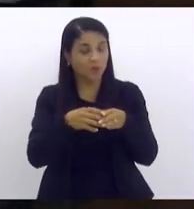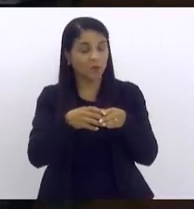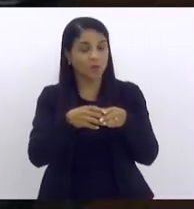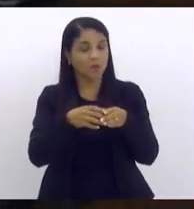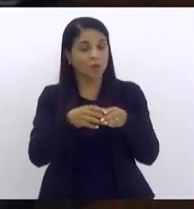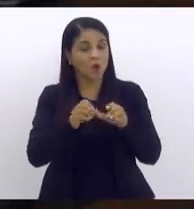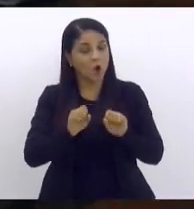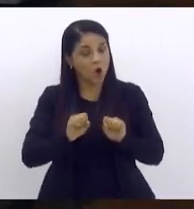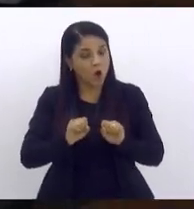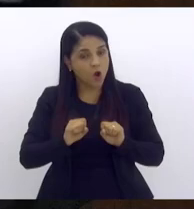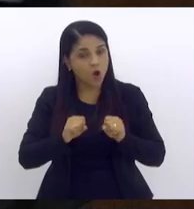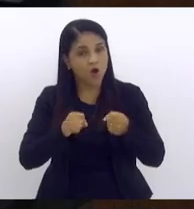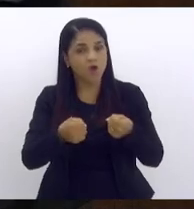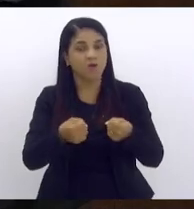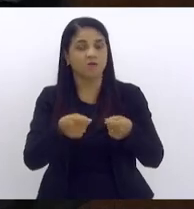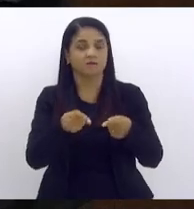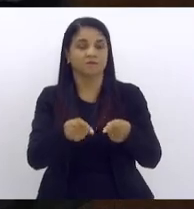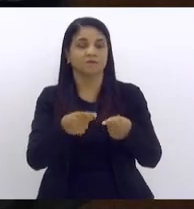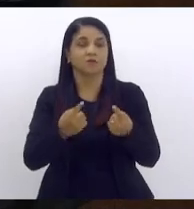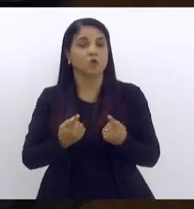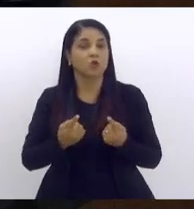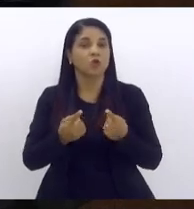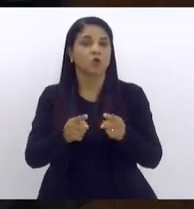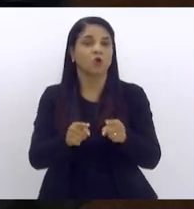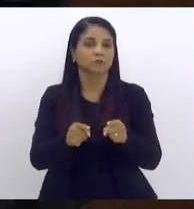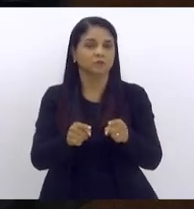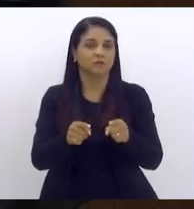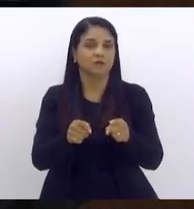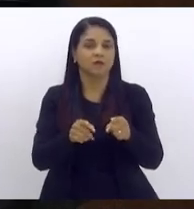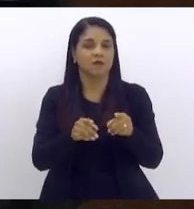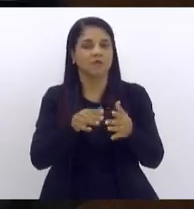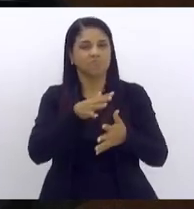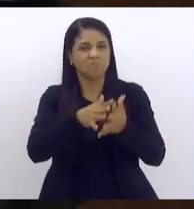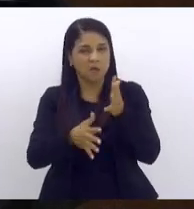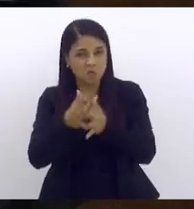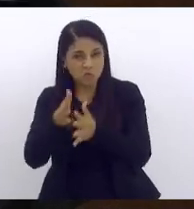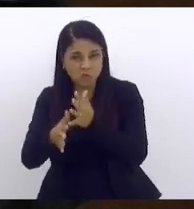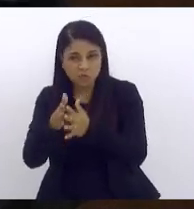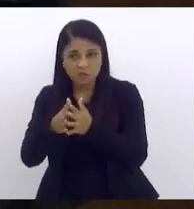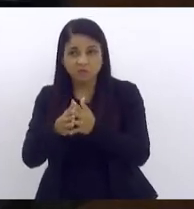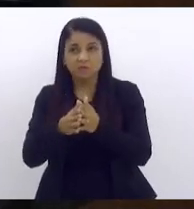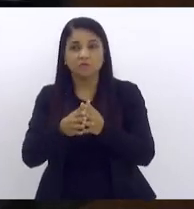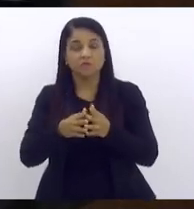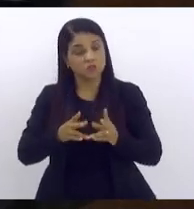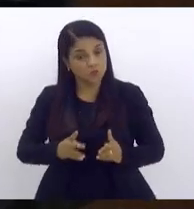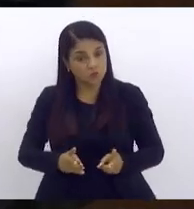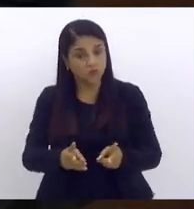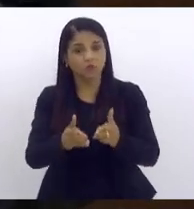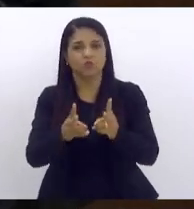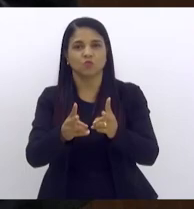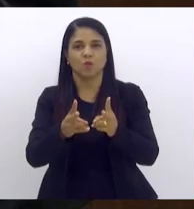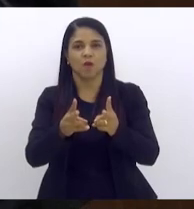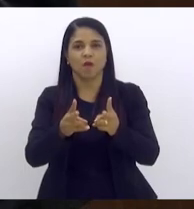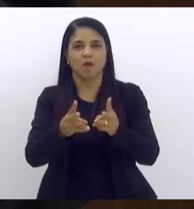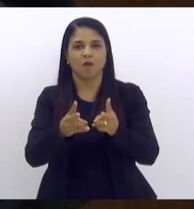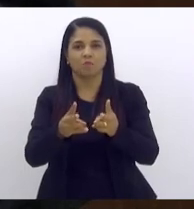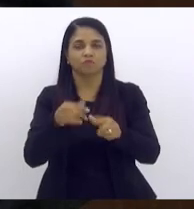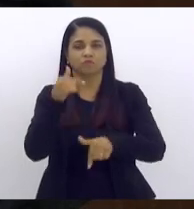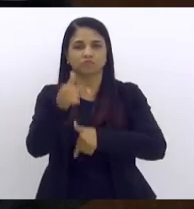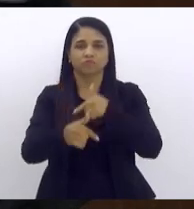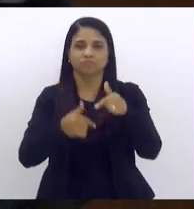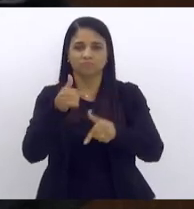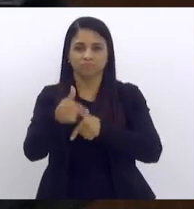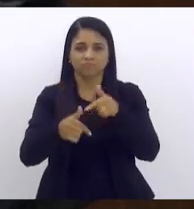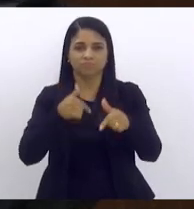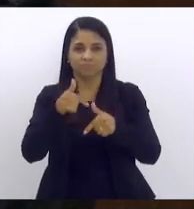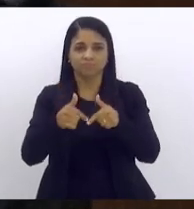Desordem vai continuar mais do que nunca. Pior, depois desses recadinhos, nós vamos acelerar mais ainda os nossos trabalhos. Nós